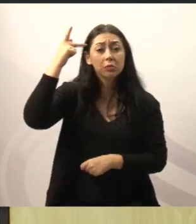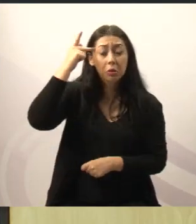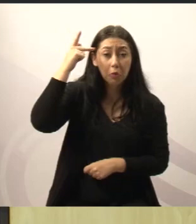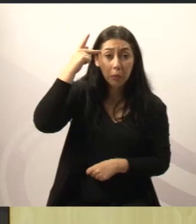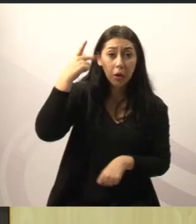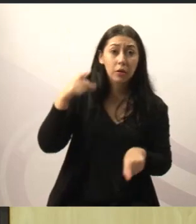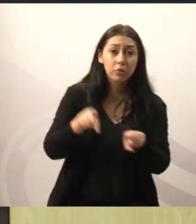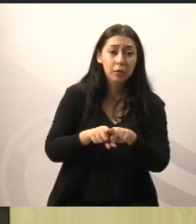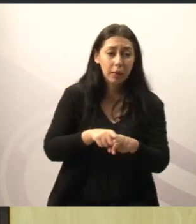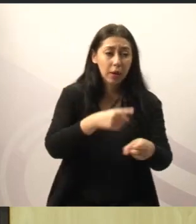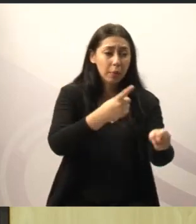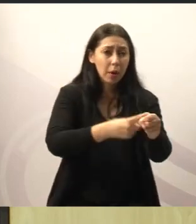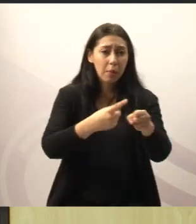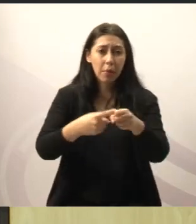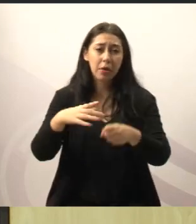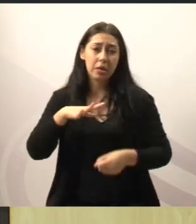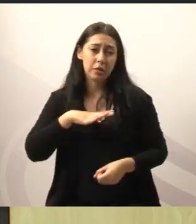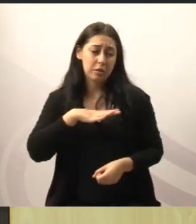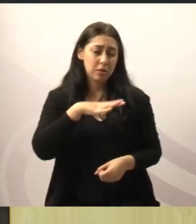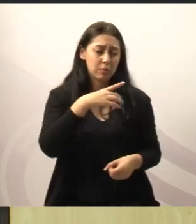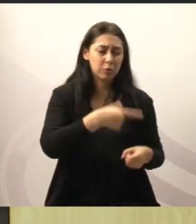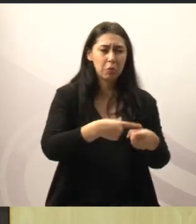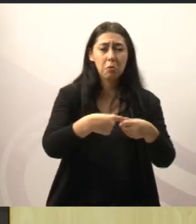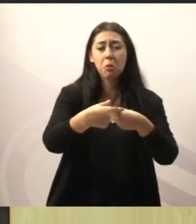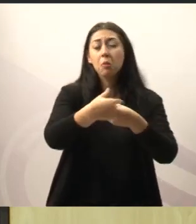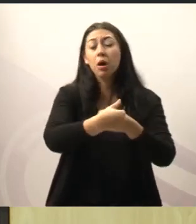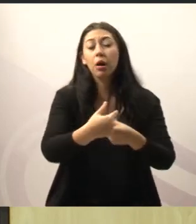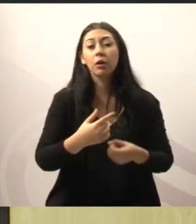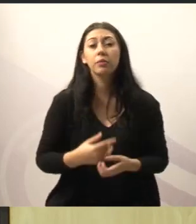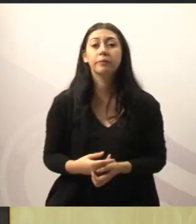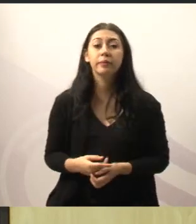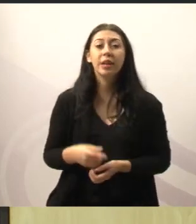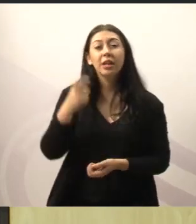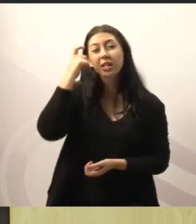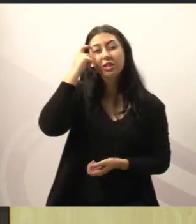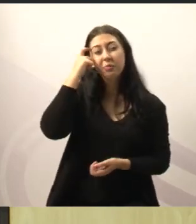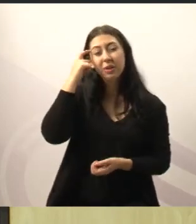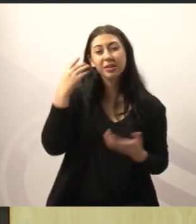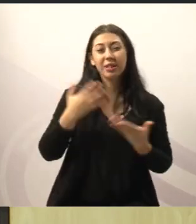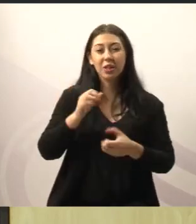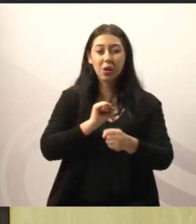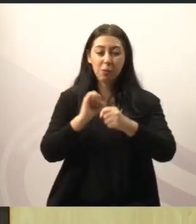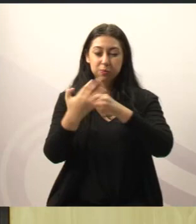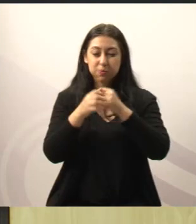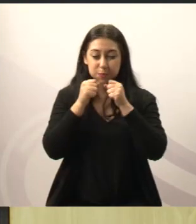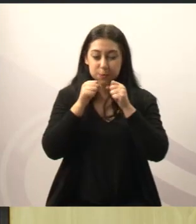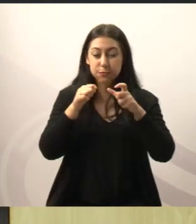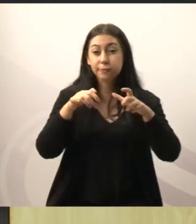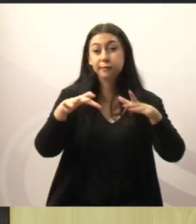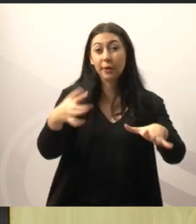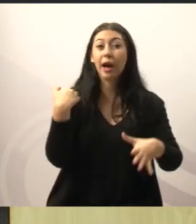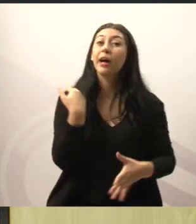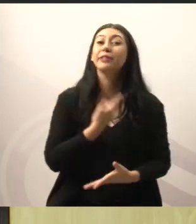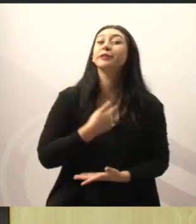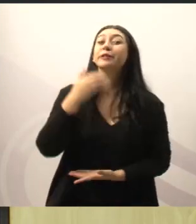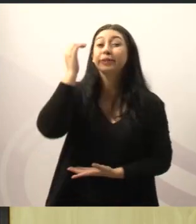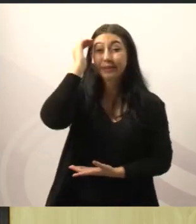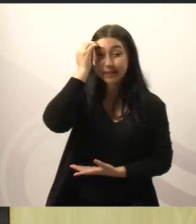pois há de se pensar no pós-pandemia Covid-19, tendo ciência do panorama de